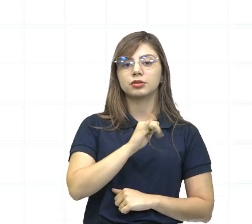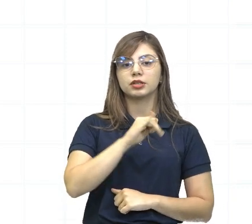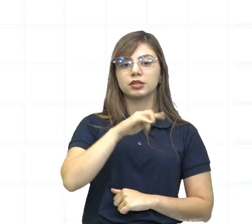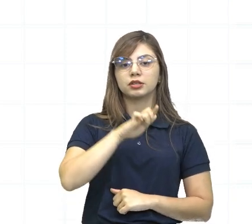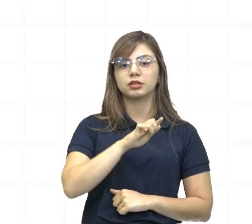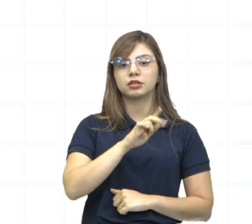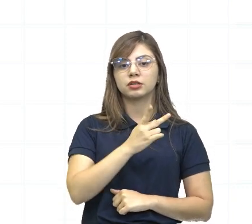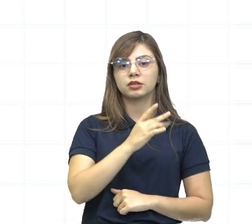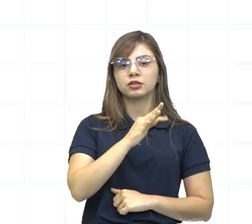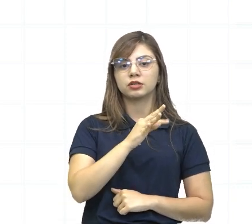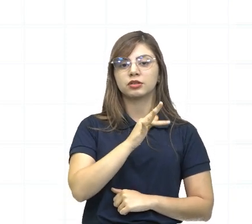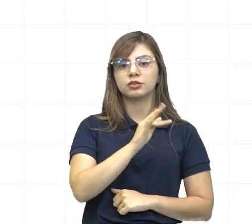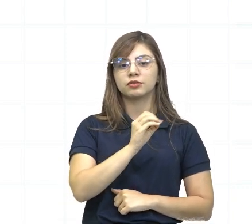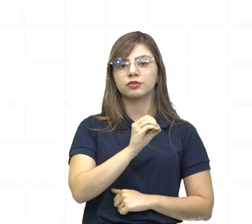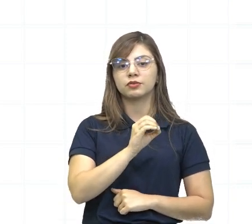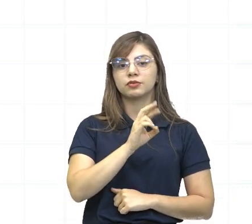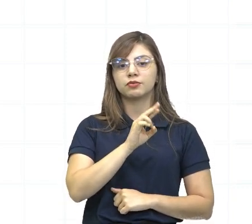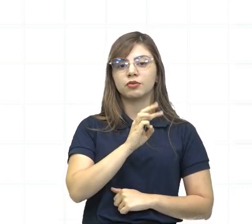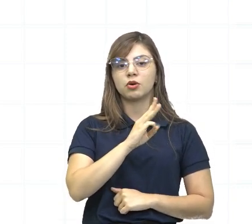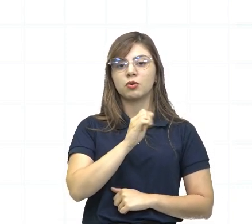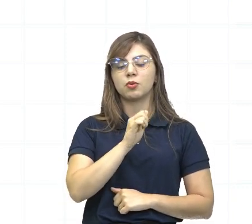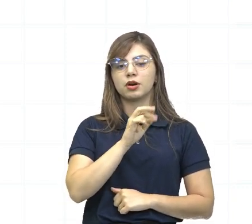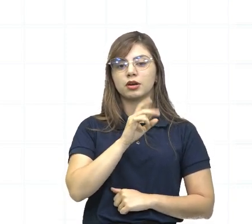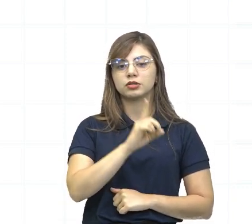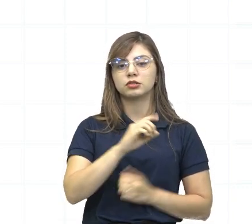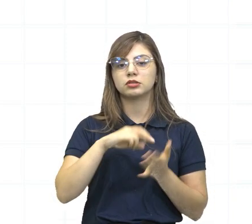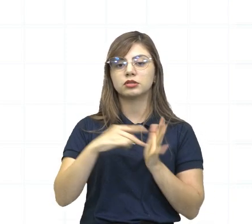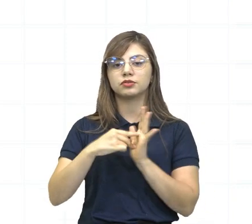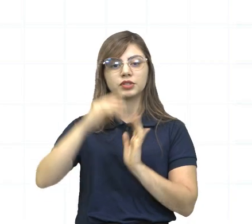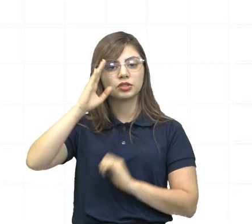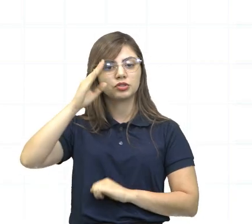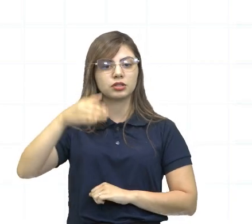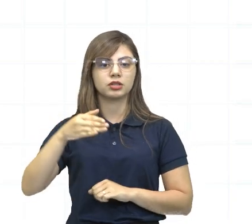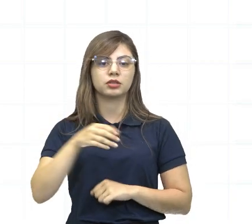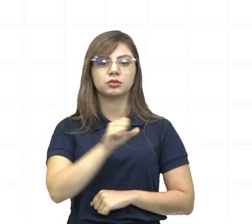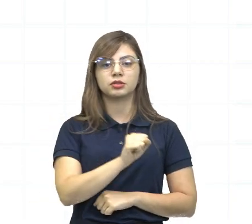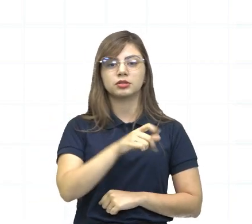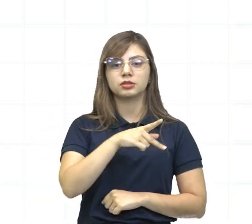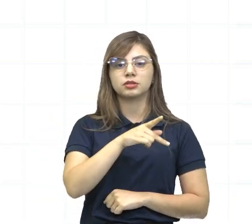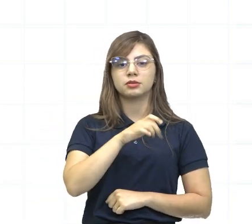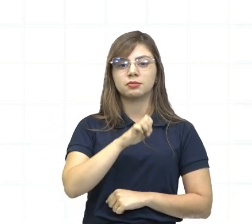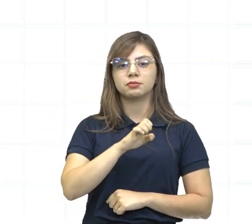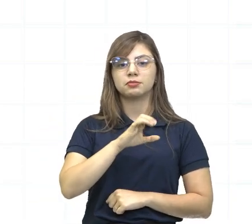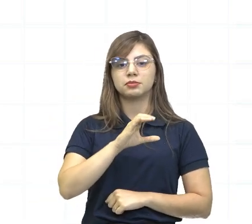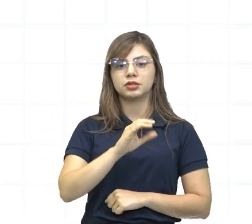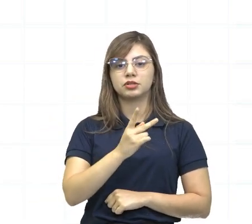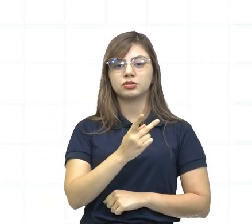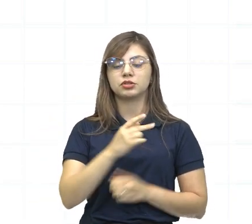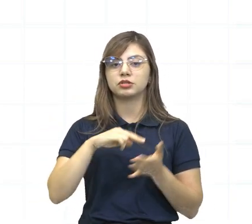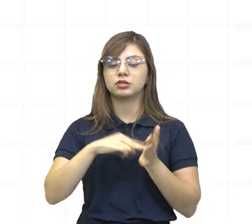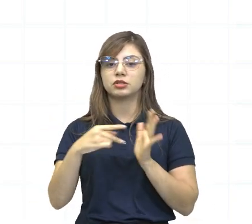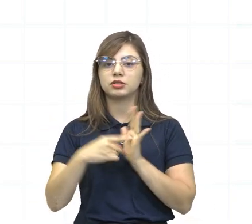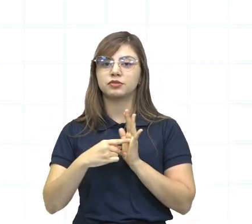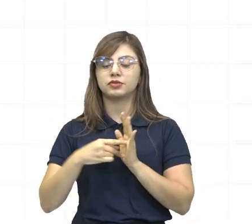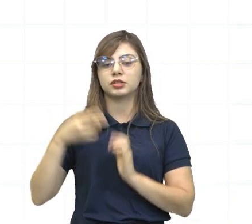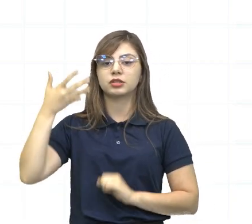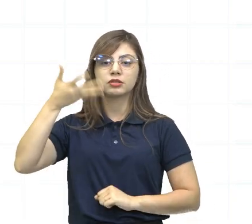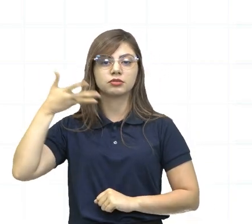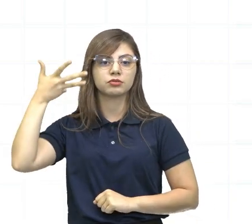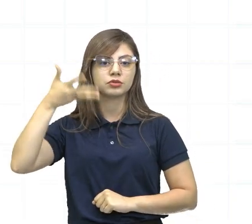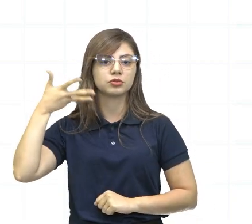se falar direto. Speech é discurso, tá certo? Uma vez mais,